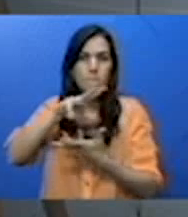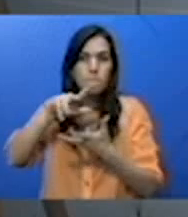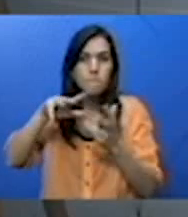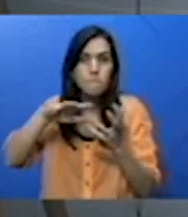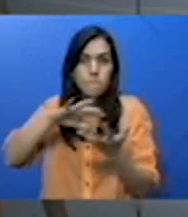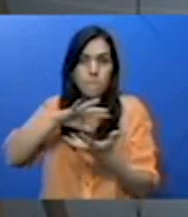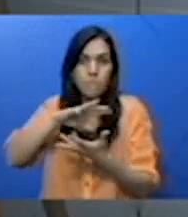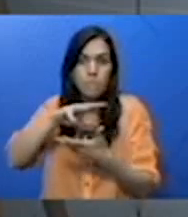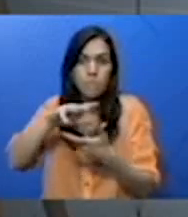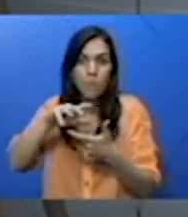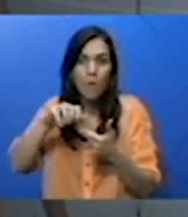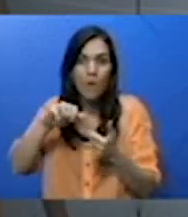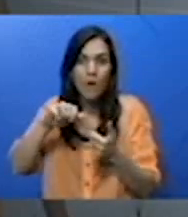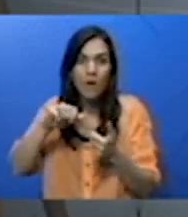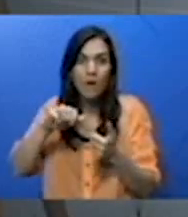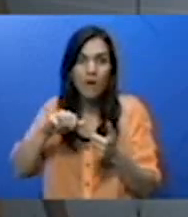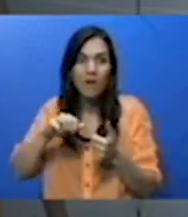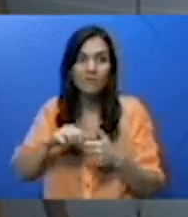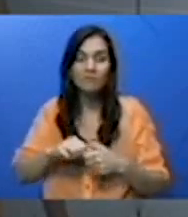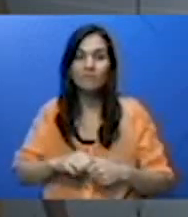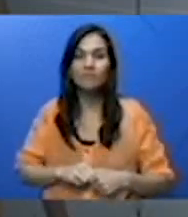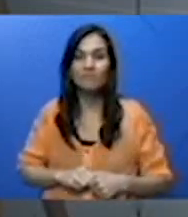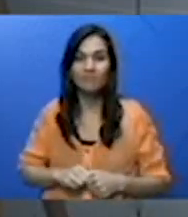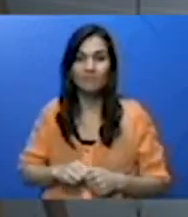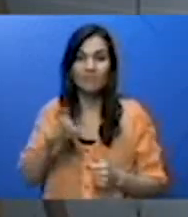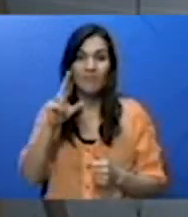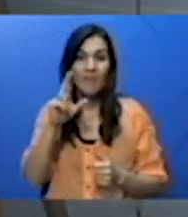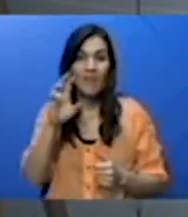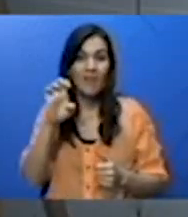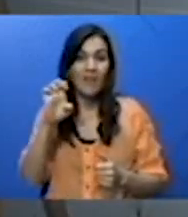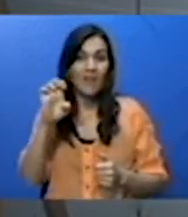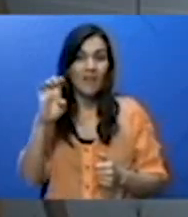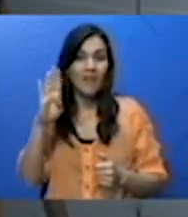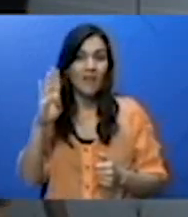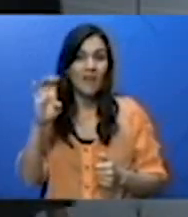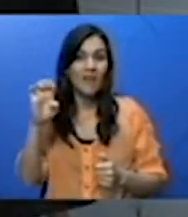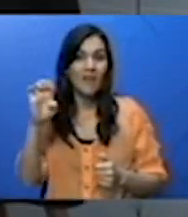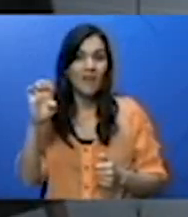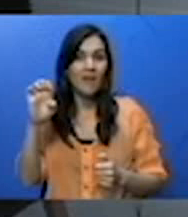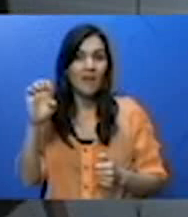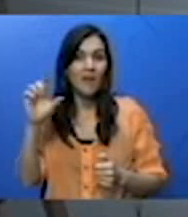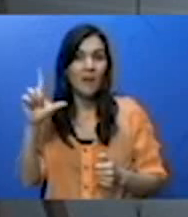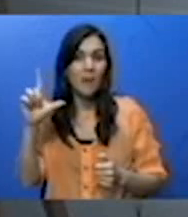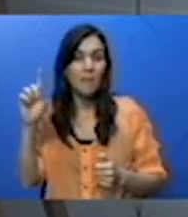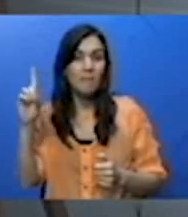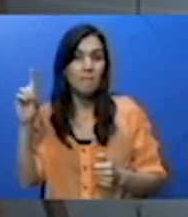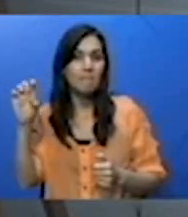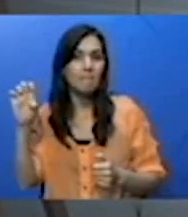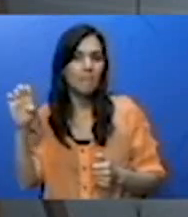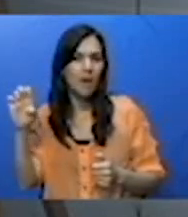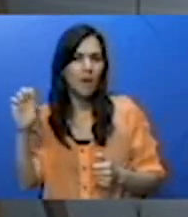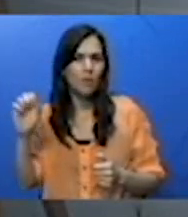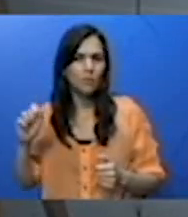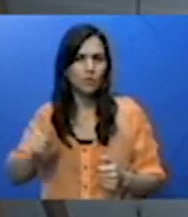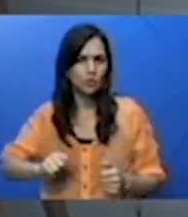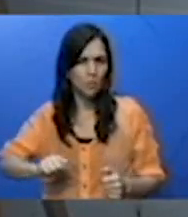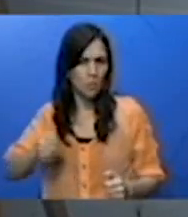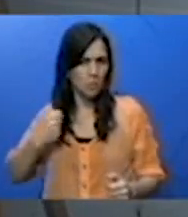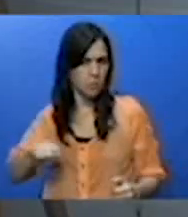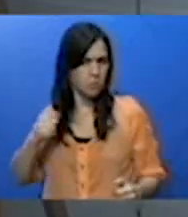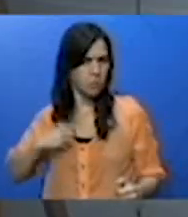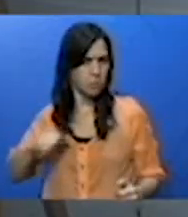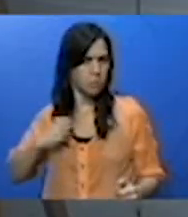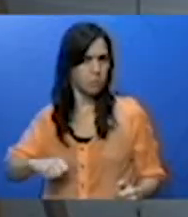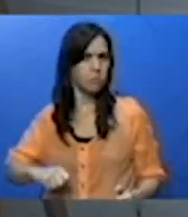bola rebelde? É, nós vamos ver hoje o que vai acontecer. Vamos para a nossa rotina?